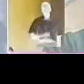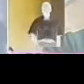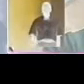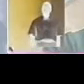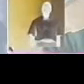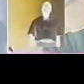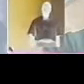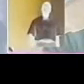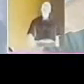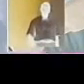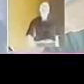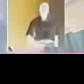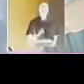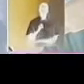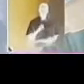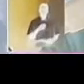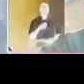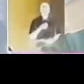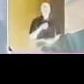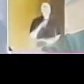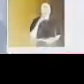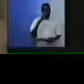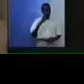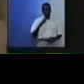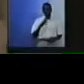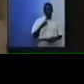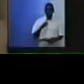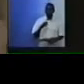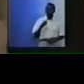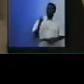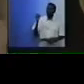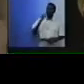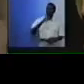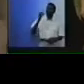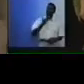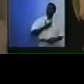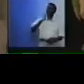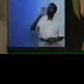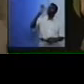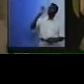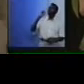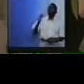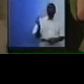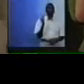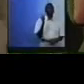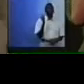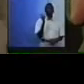fazia tanto tempo que eu não mais te procurava.